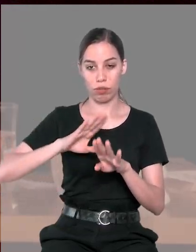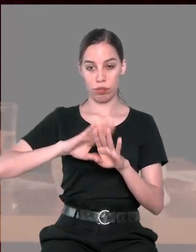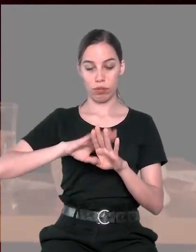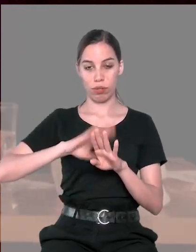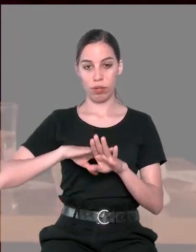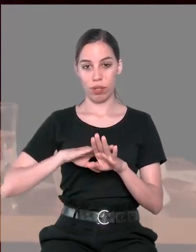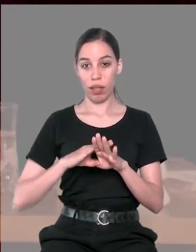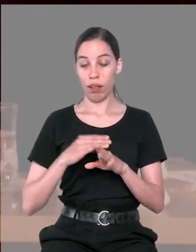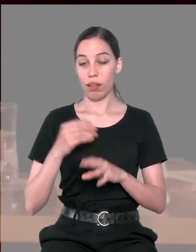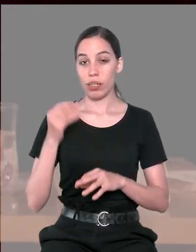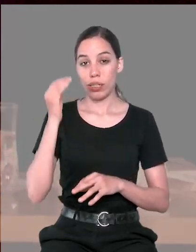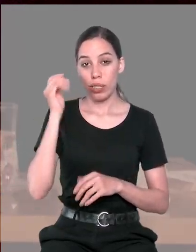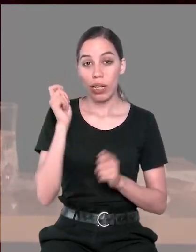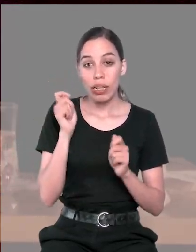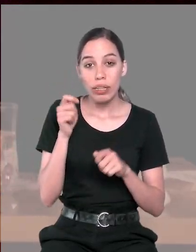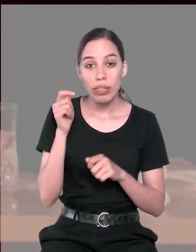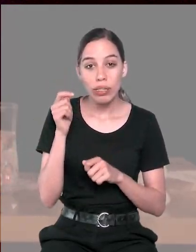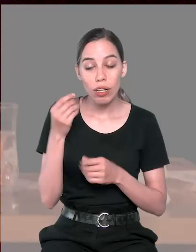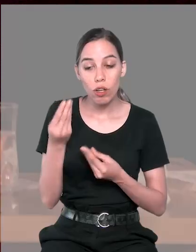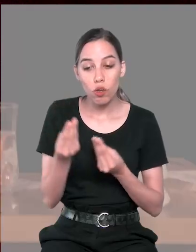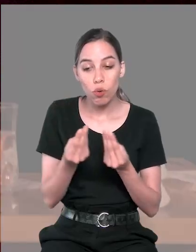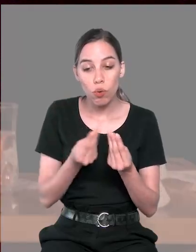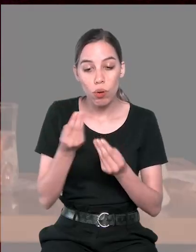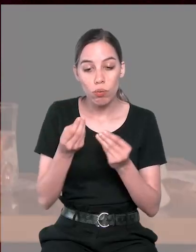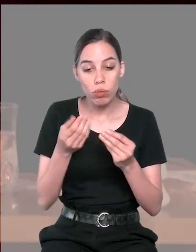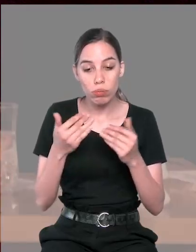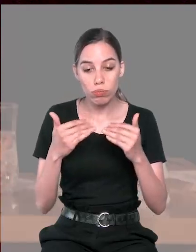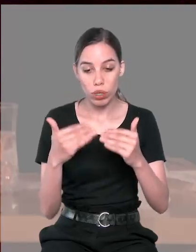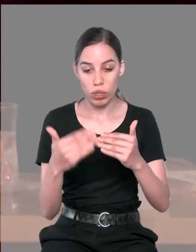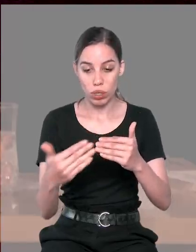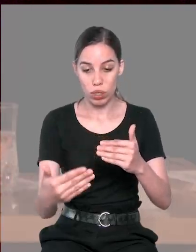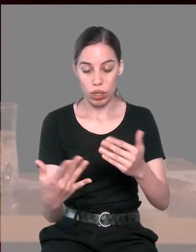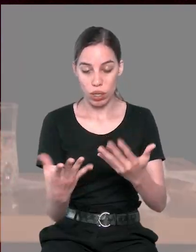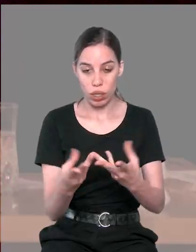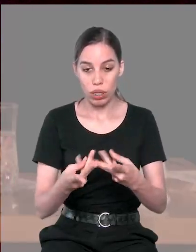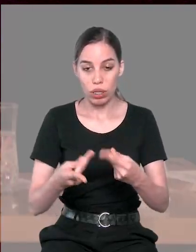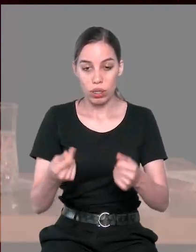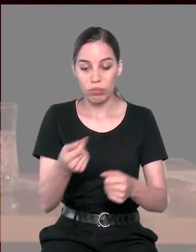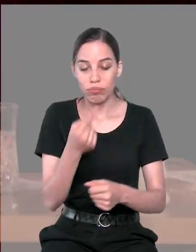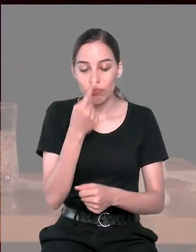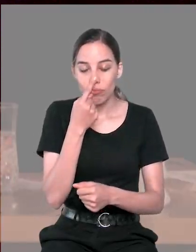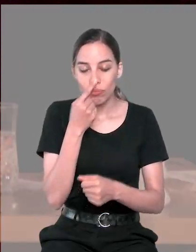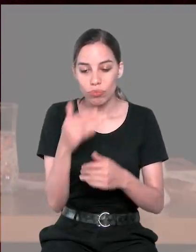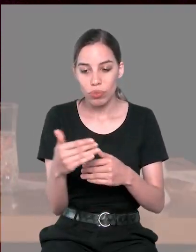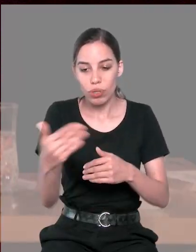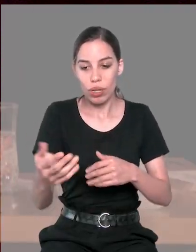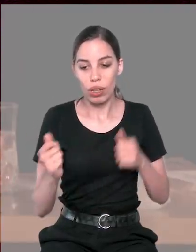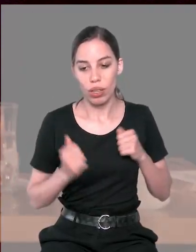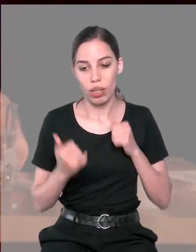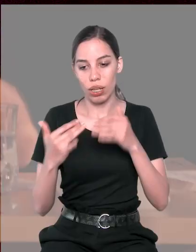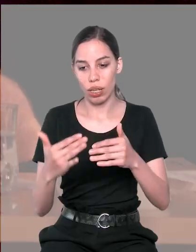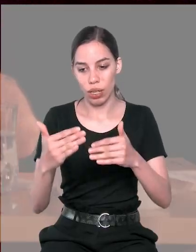essas camadas sensíveis, e as camadas afetivas, entre as camadas afetivas e o ato, entre o ato e a